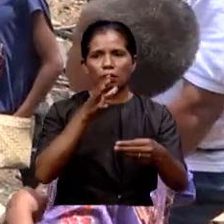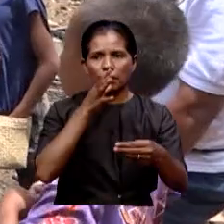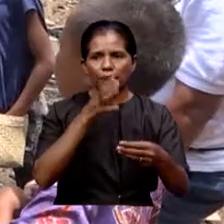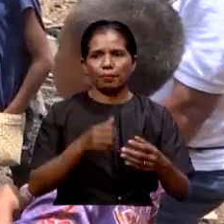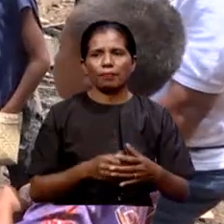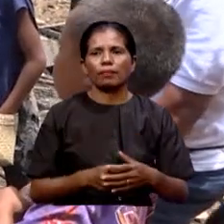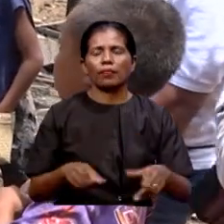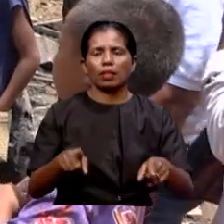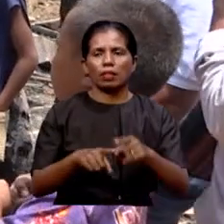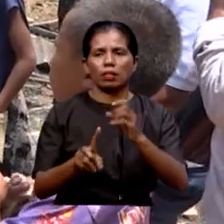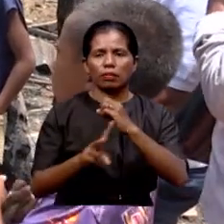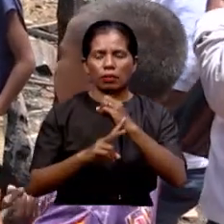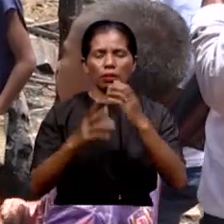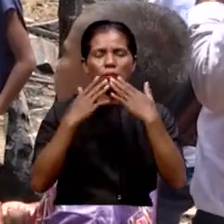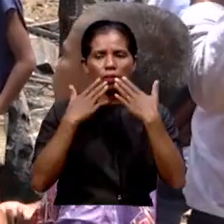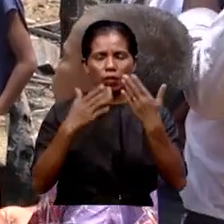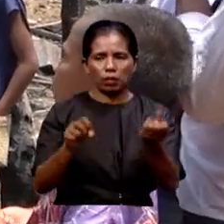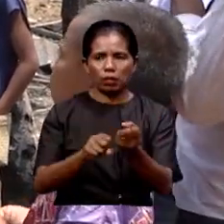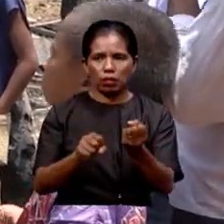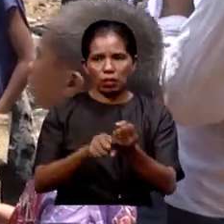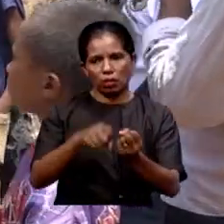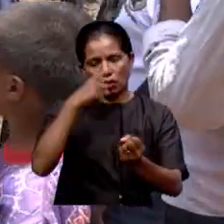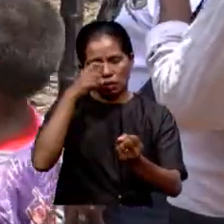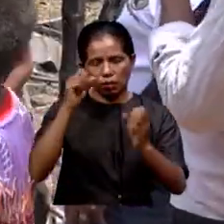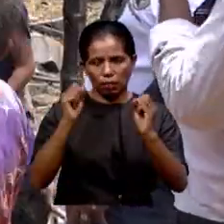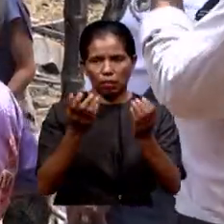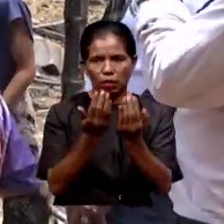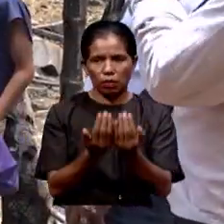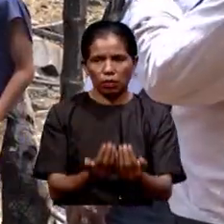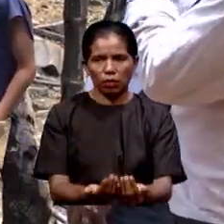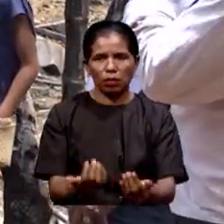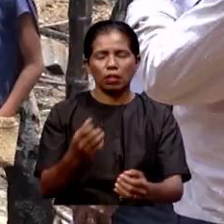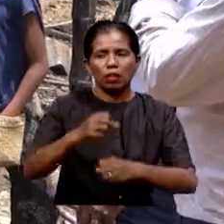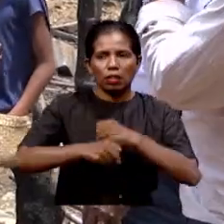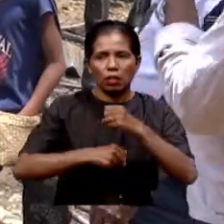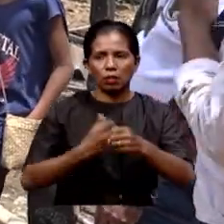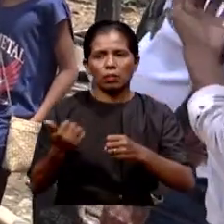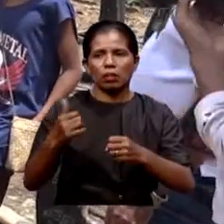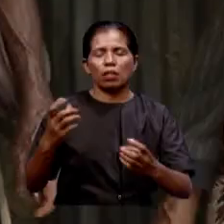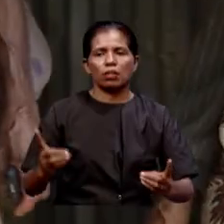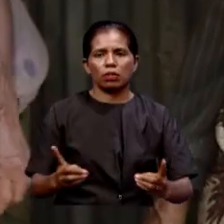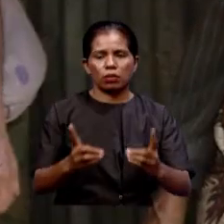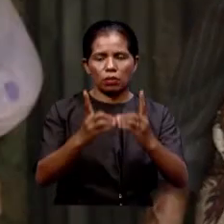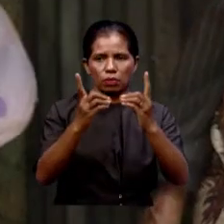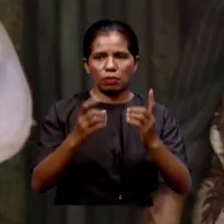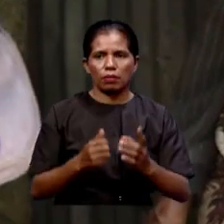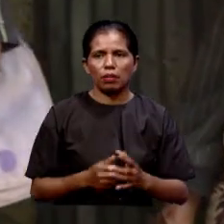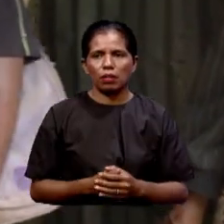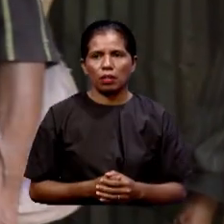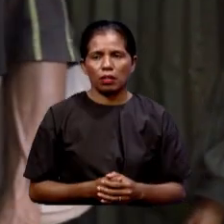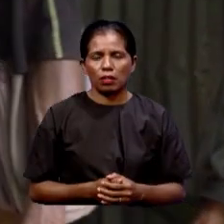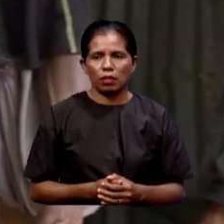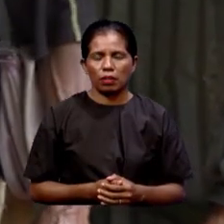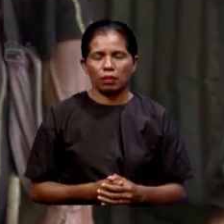Pereira hanesan vítima agradece ba apoio ne, tamba bel hakman sofrimento ne besira enfrenta hela. Da bot